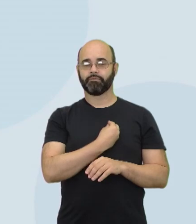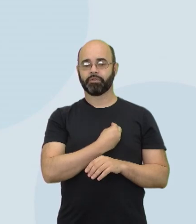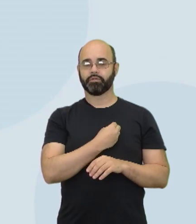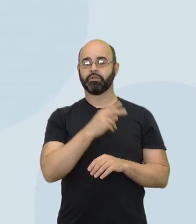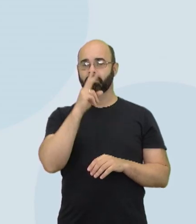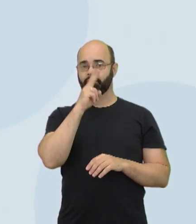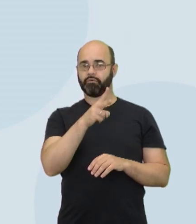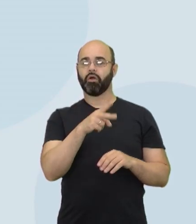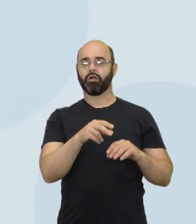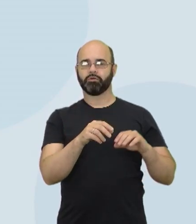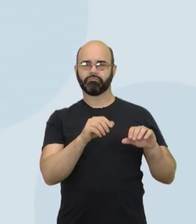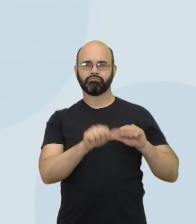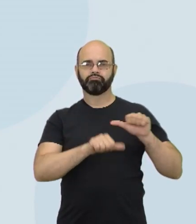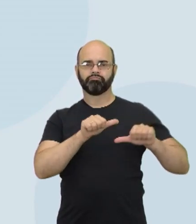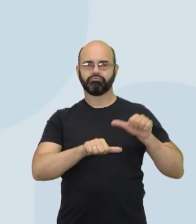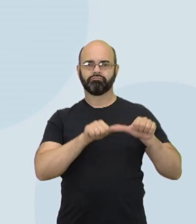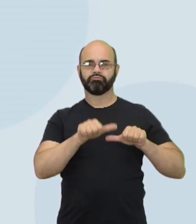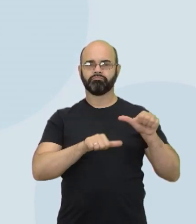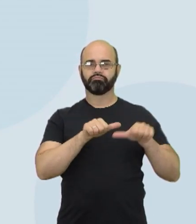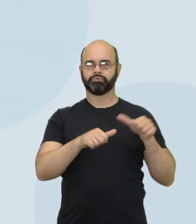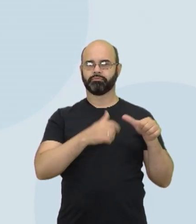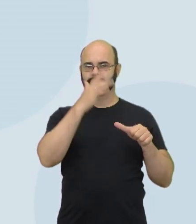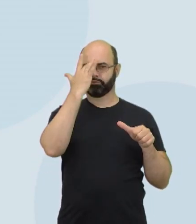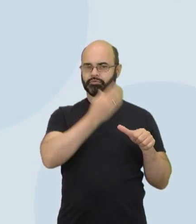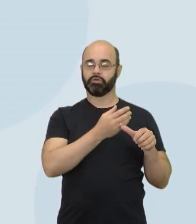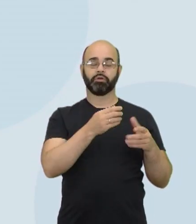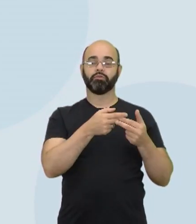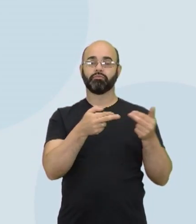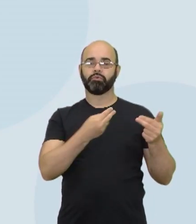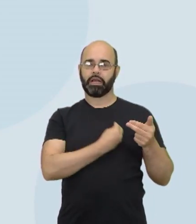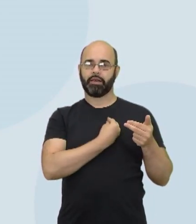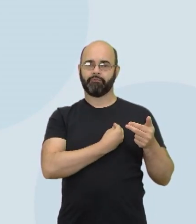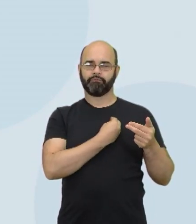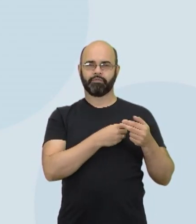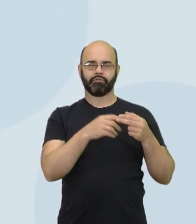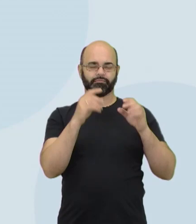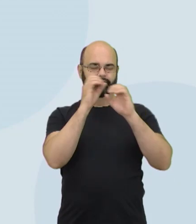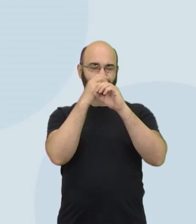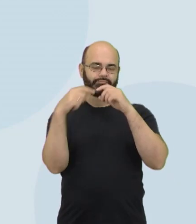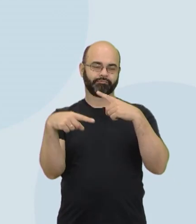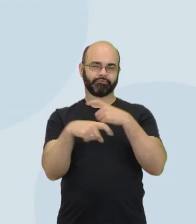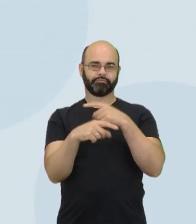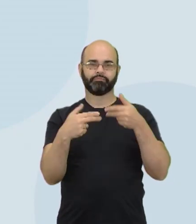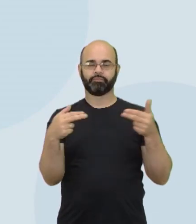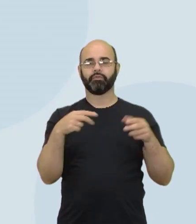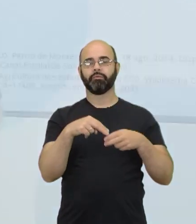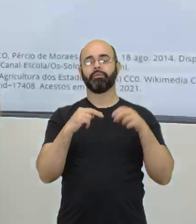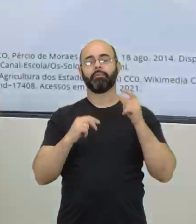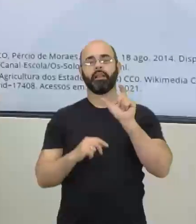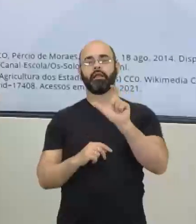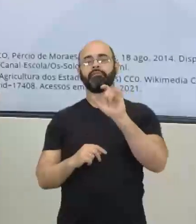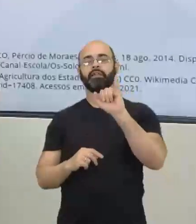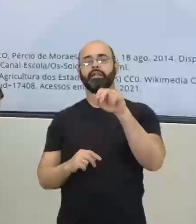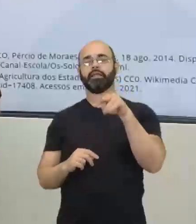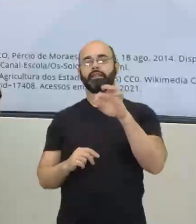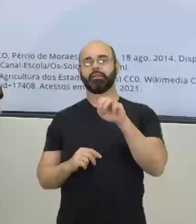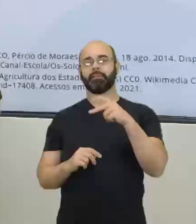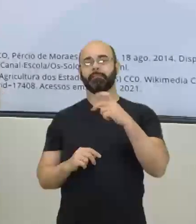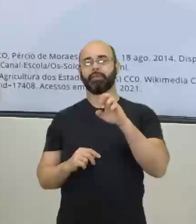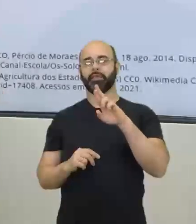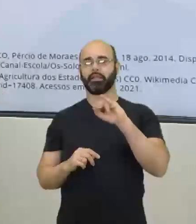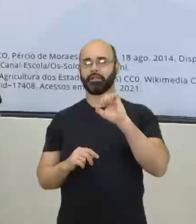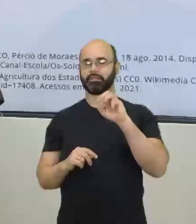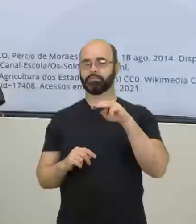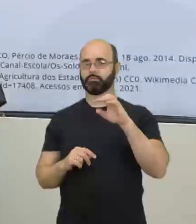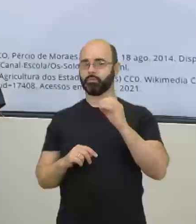alta atividade aí dos seres vivos. Por isso que quando a gente fala lá e aprende intemperismo, nós não temos só intemperismo físico e